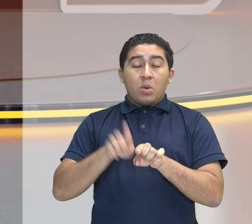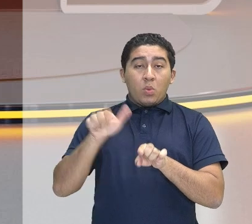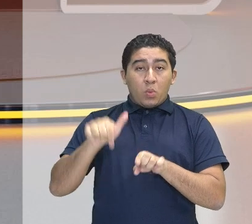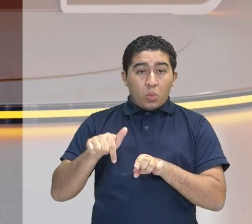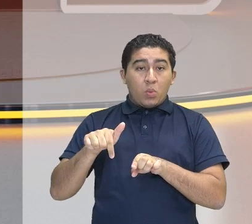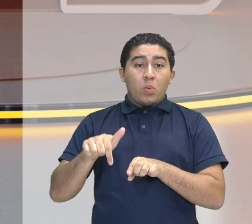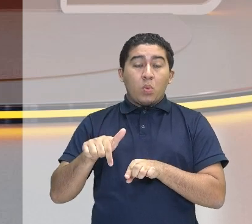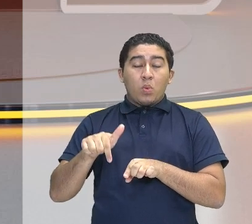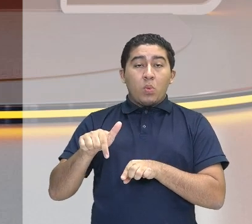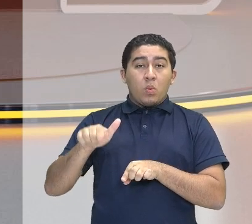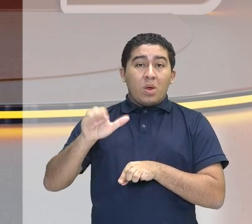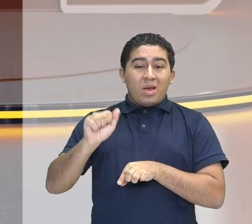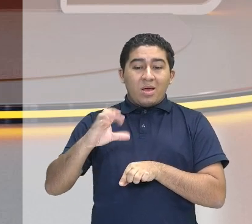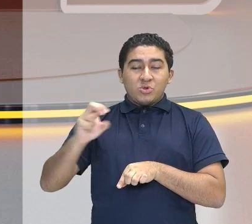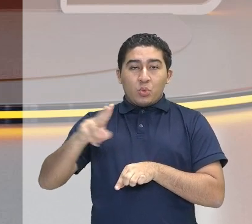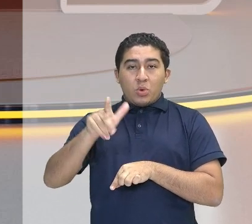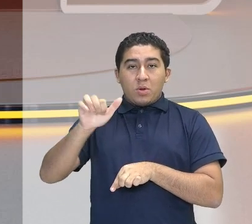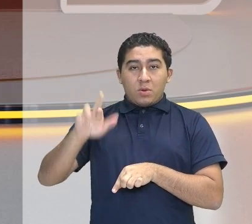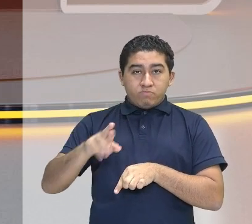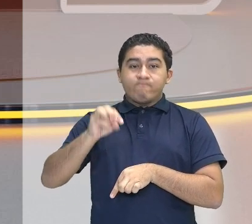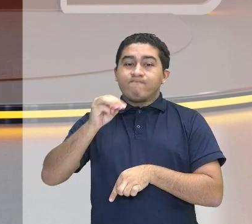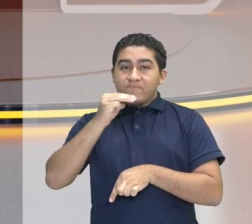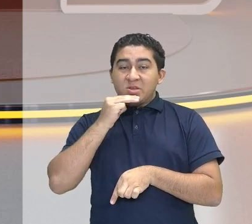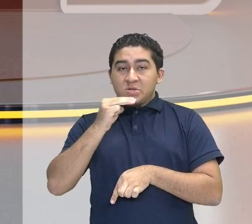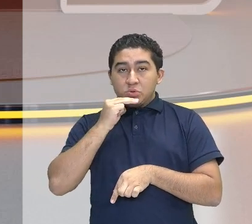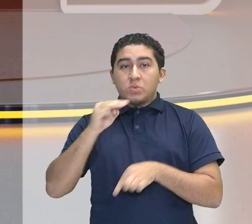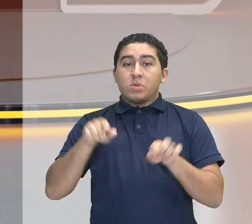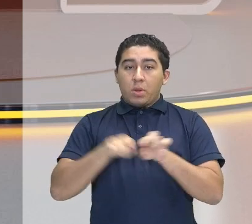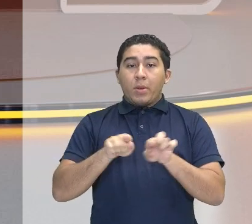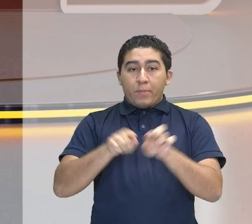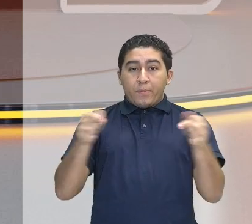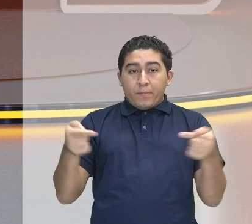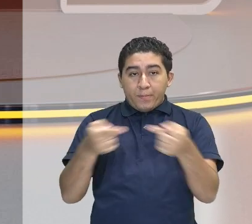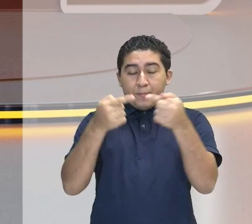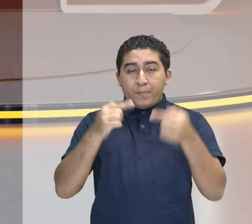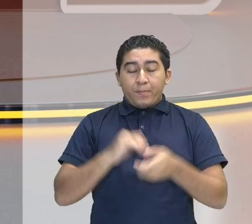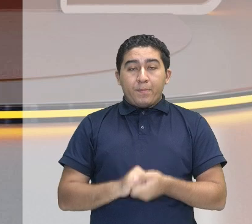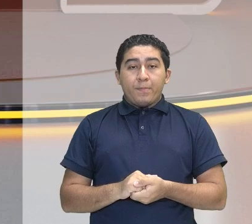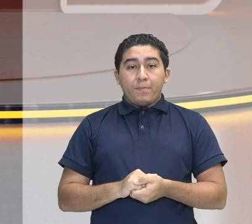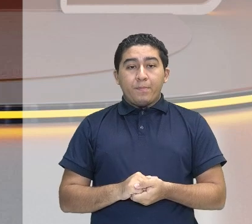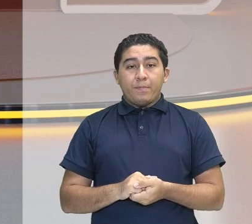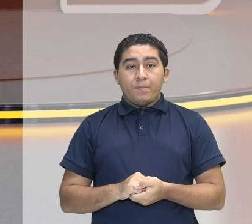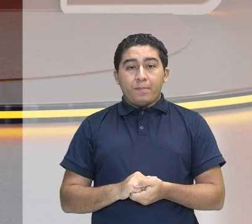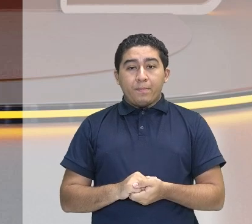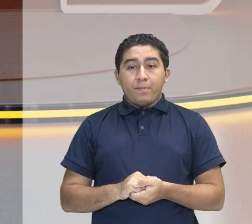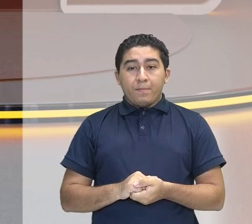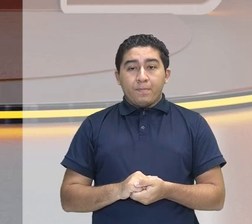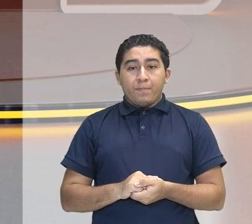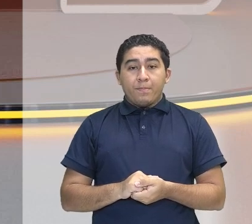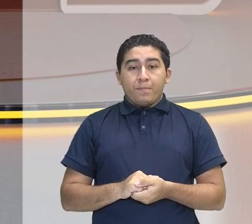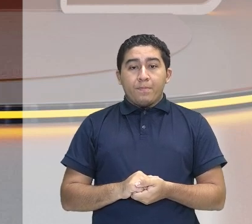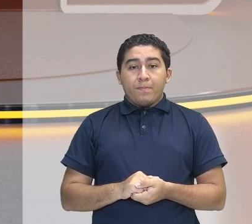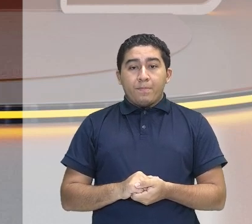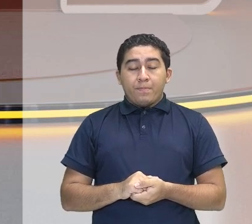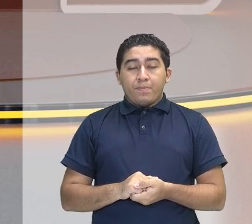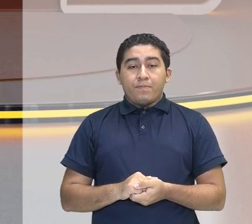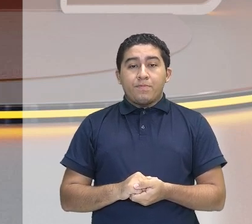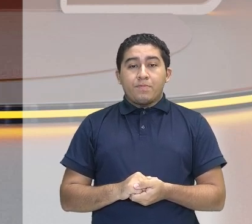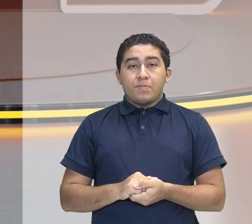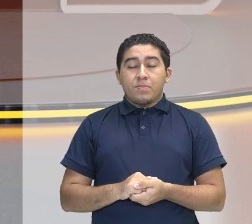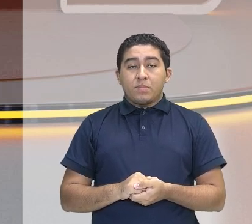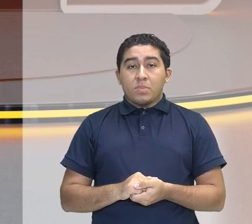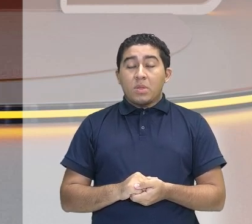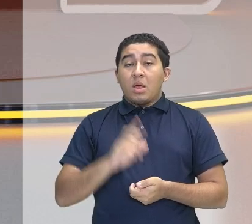muito vinculado aí com a cana-de-açúcar, tá, gente? Parte da produção acaba sendo mantido in natura,